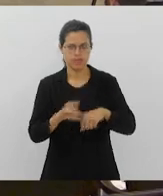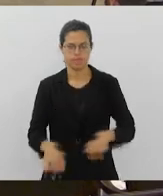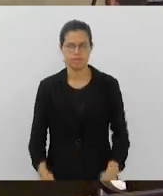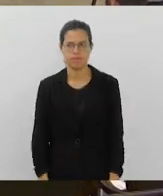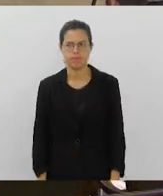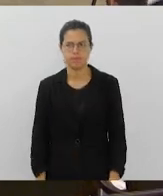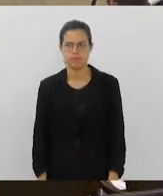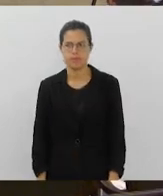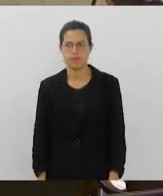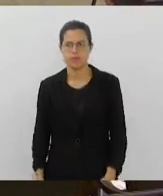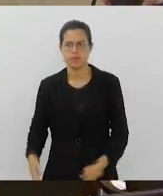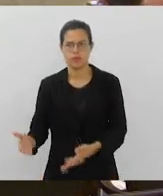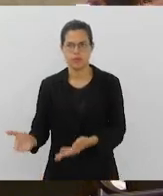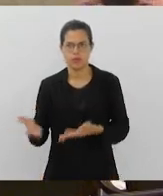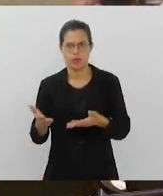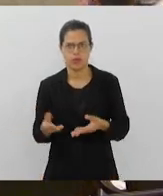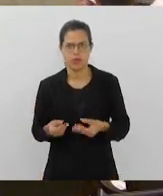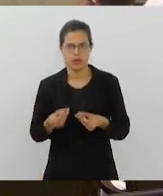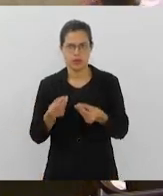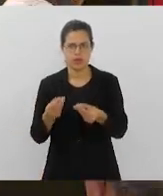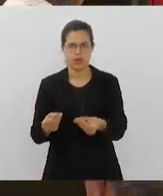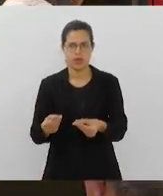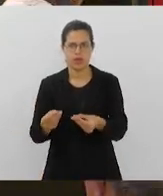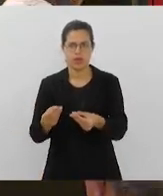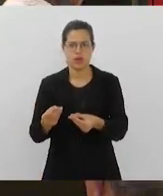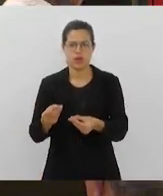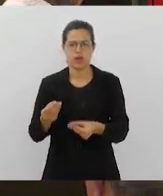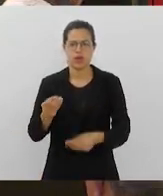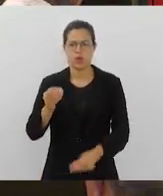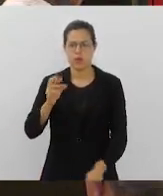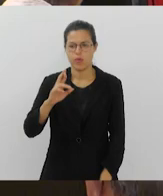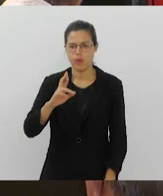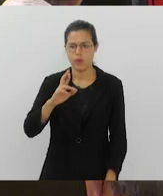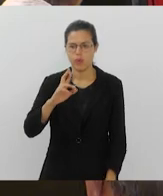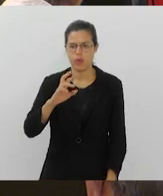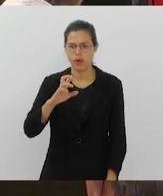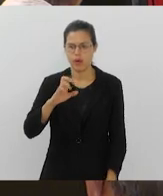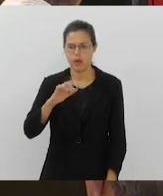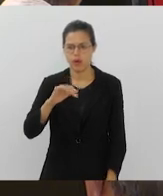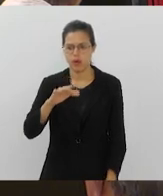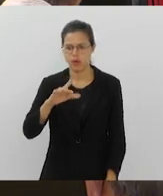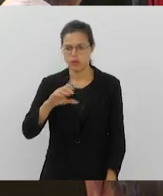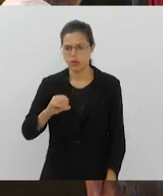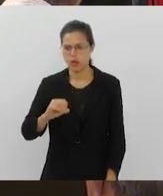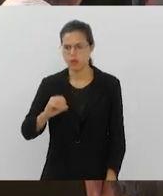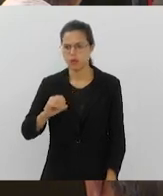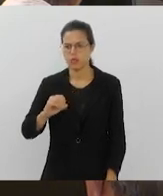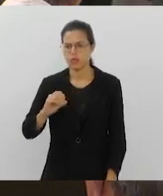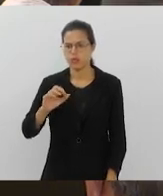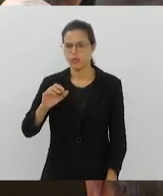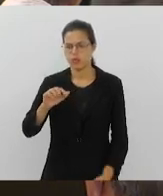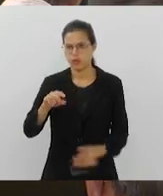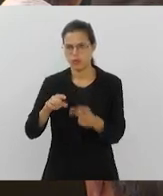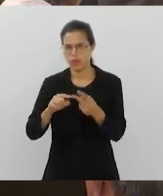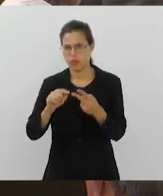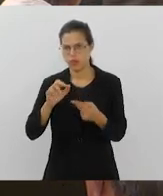Convido para a entrega das faixas o grão-mestre Reinaldo Dutra e o professor Rafael Reis.